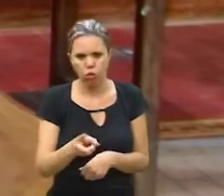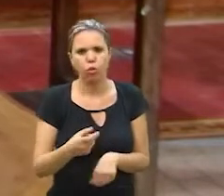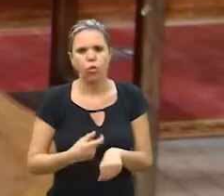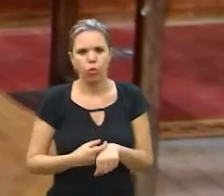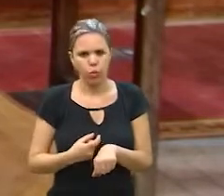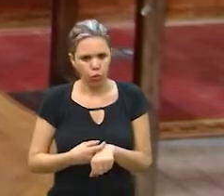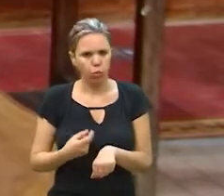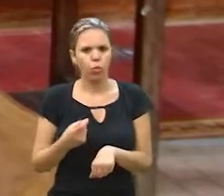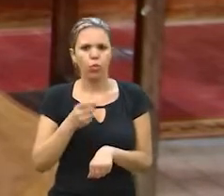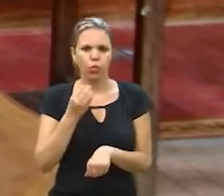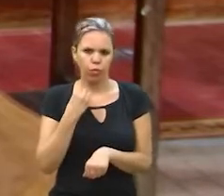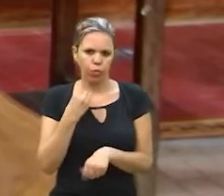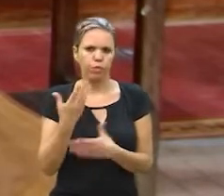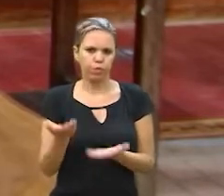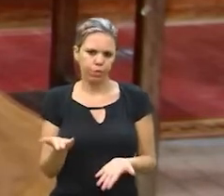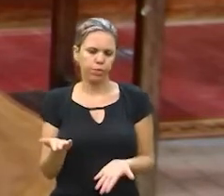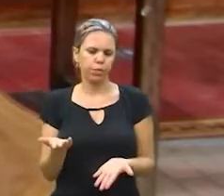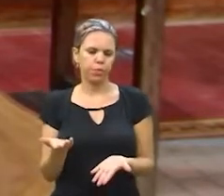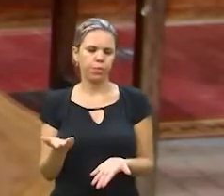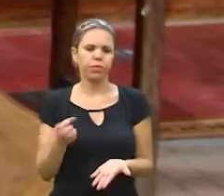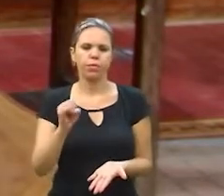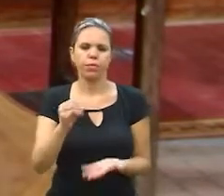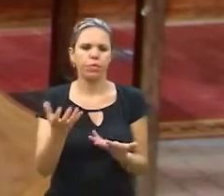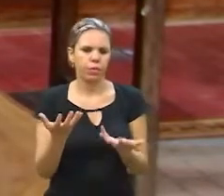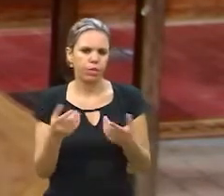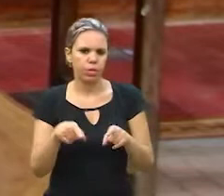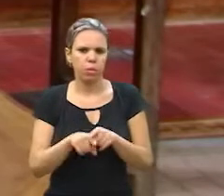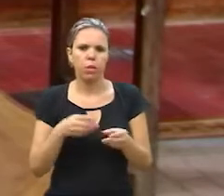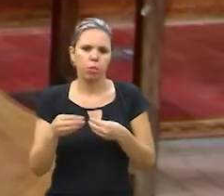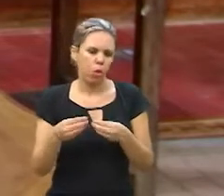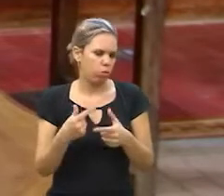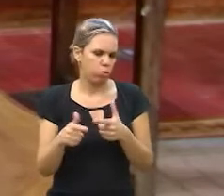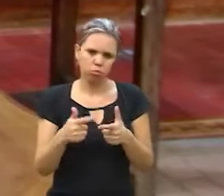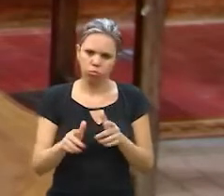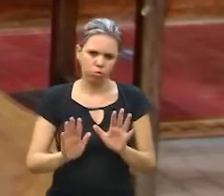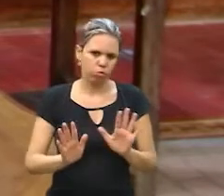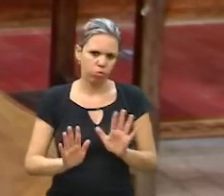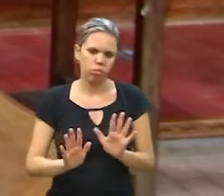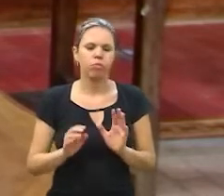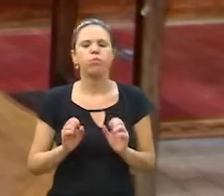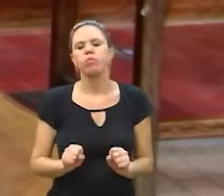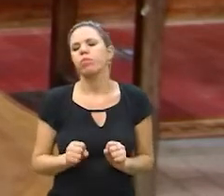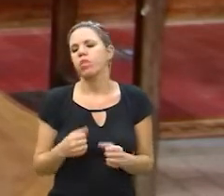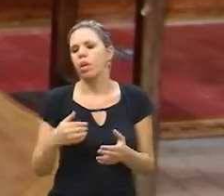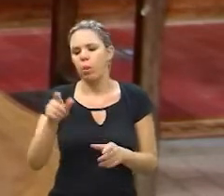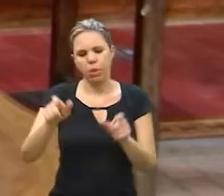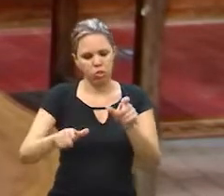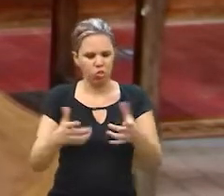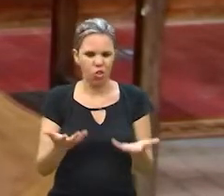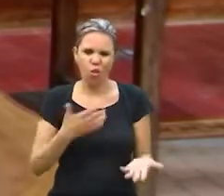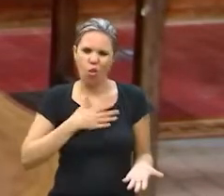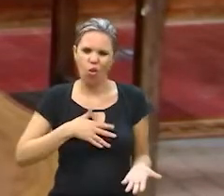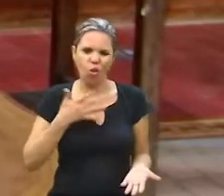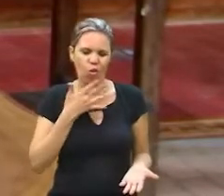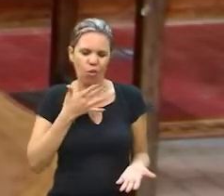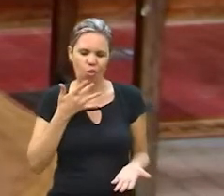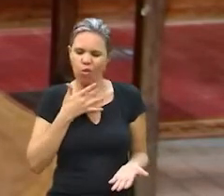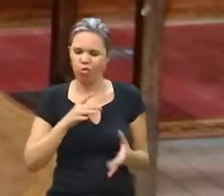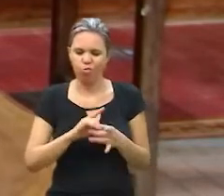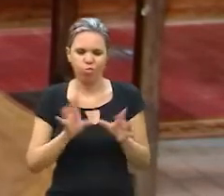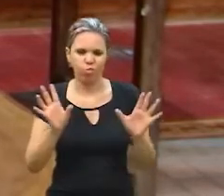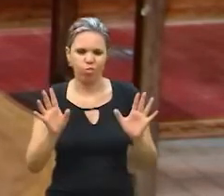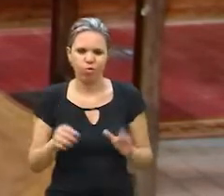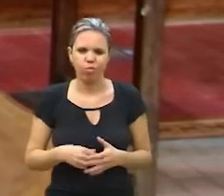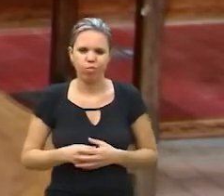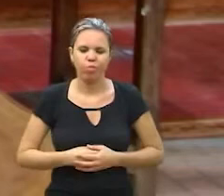no ponto. Vai continuar no ponto. Mas se quiser também molinho, não tem problema, né? Vai do delicioso gosto, do mesmo jeito. Vai do gosto da